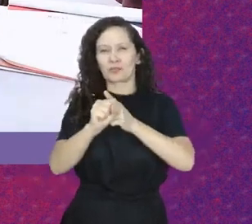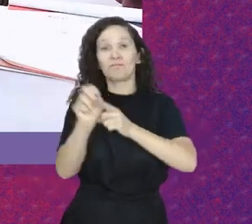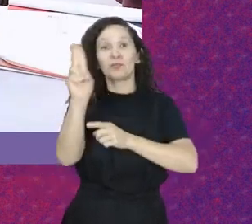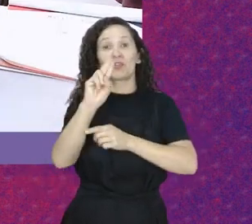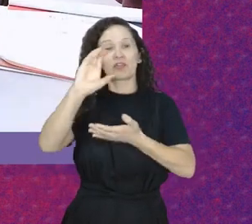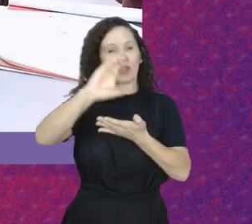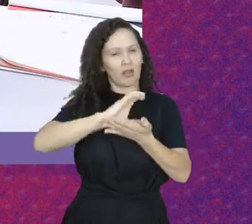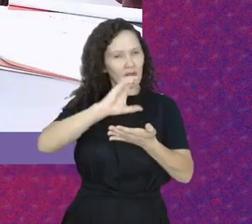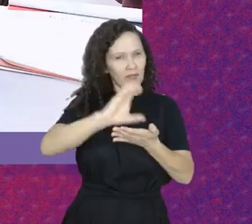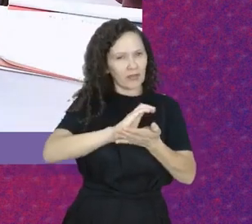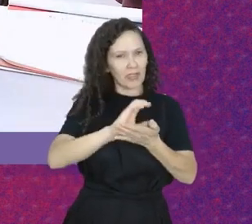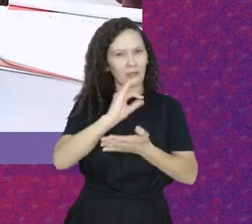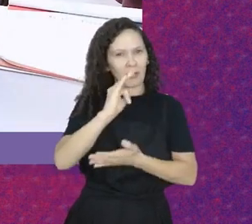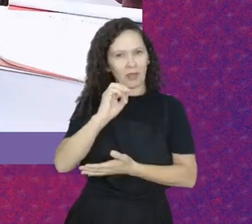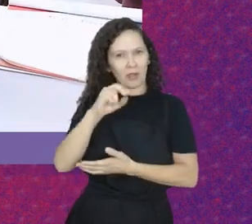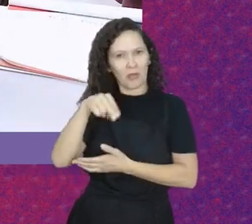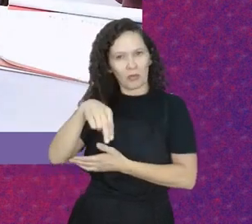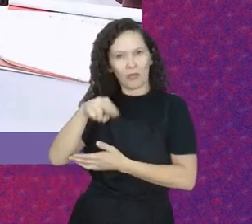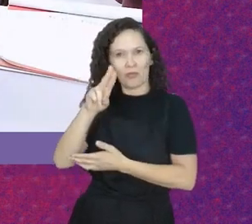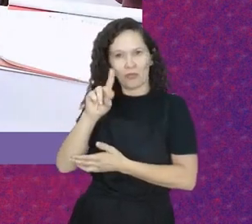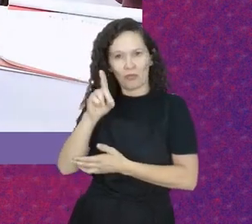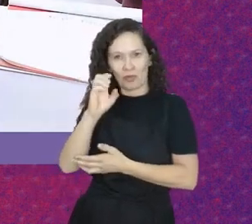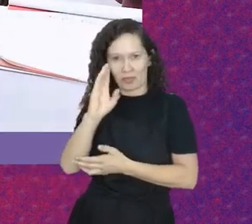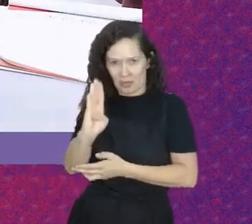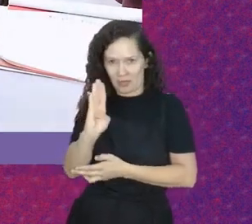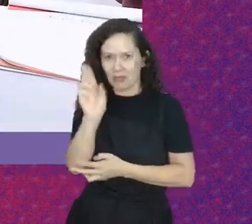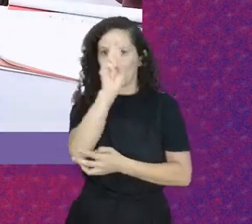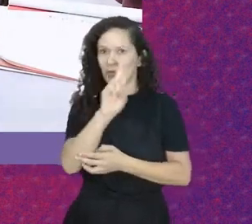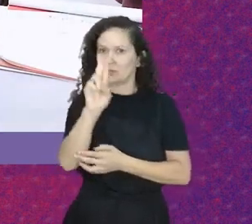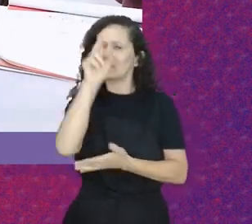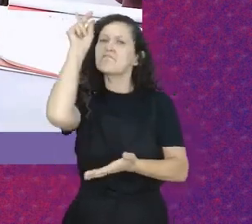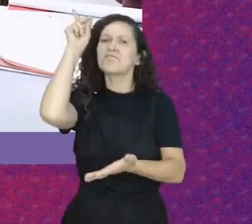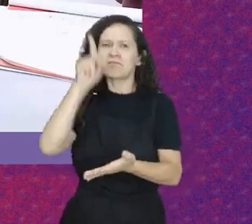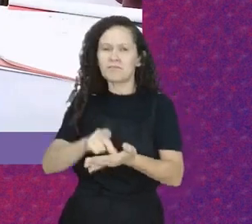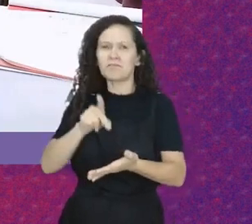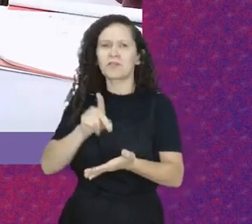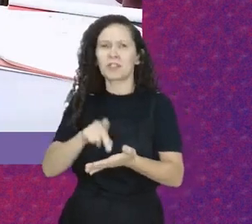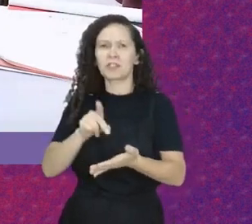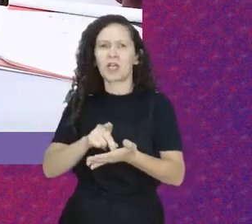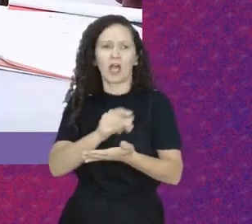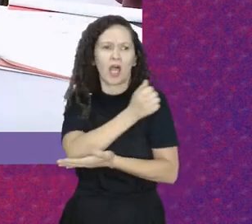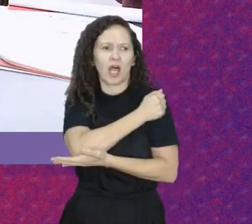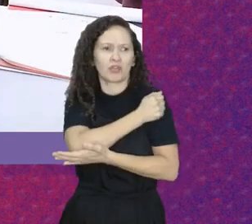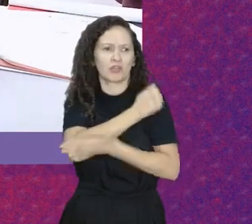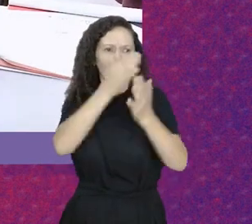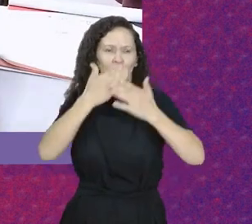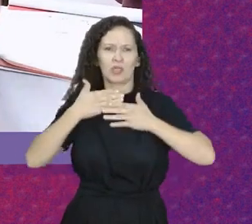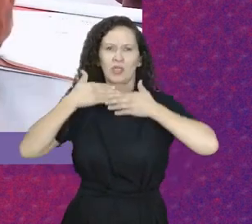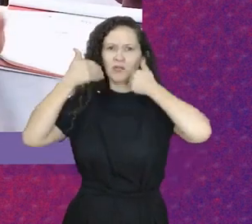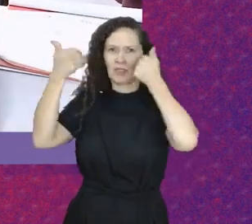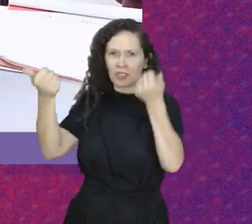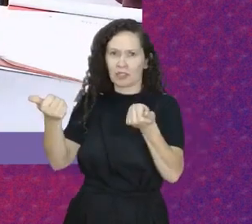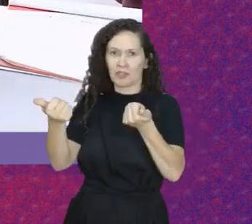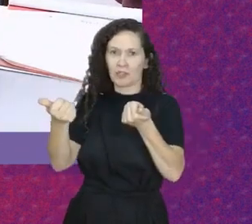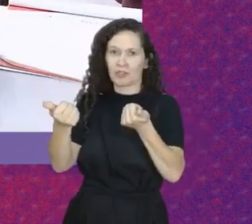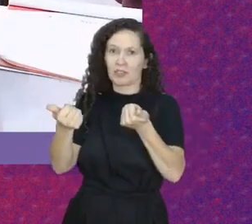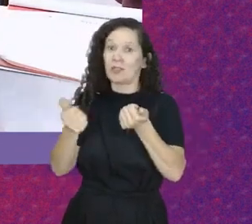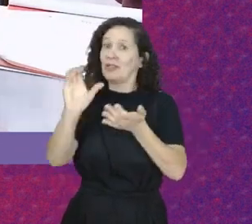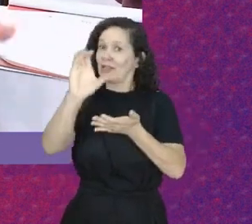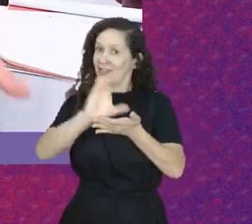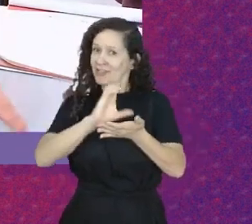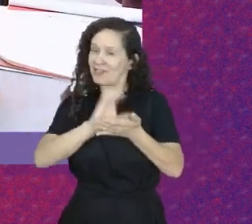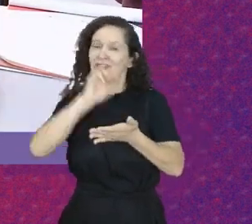Fundeb, da aplicação fidedigna, né, do custo aluno-qualidade, para que esses recursos